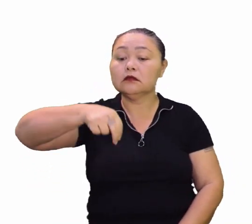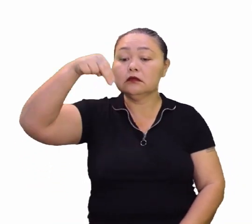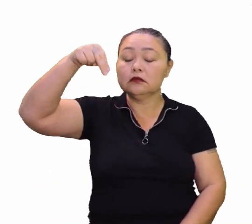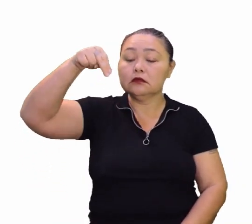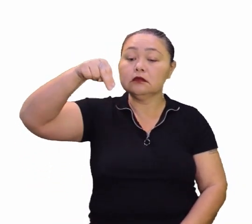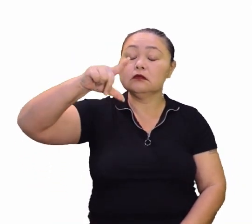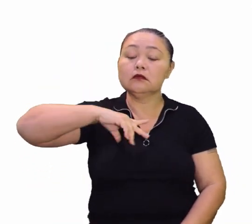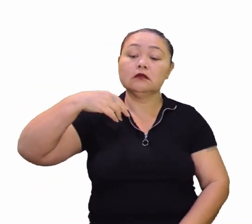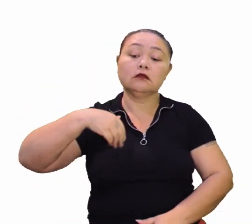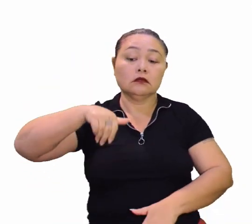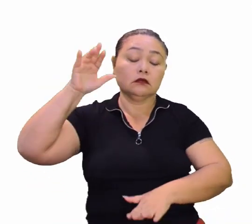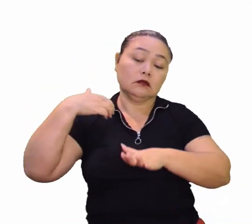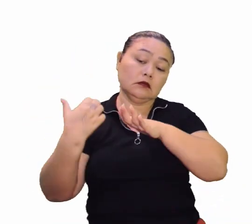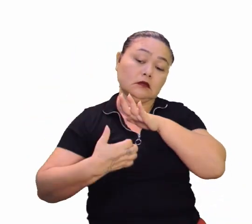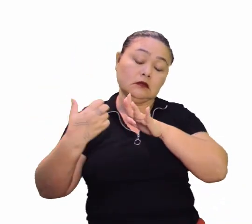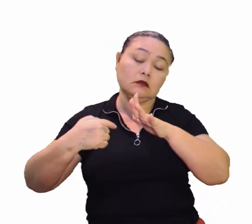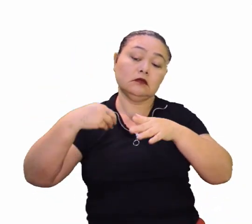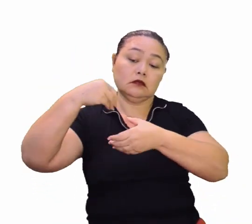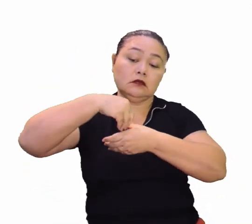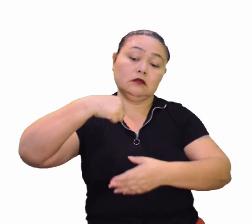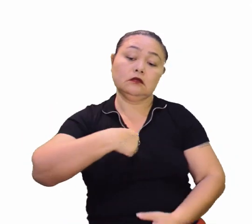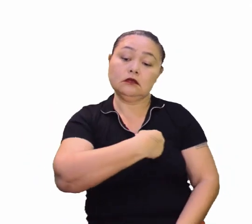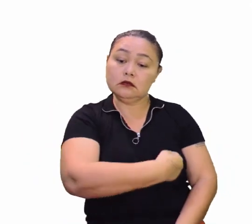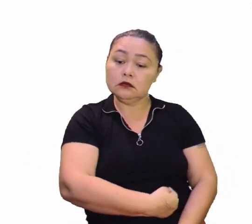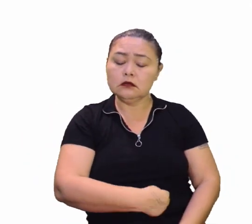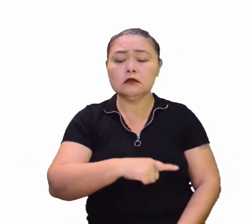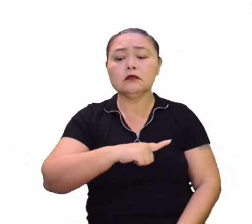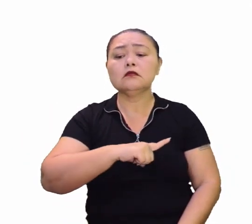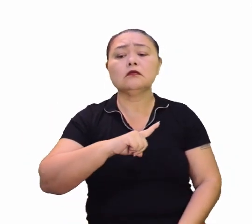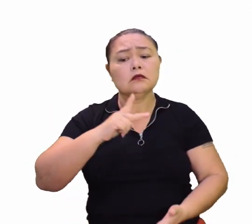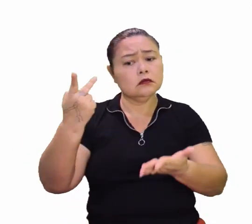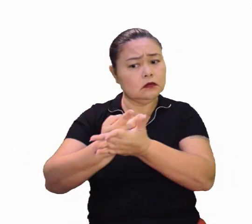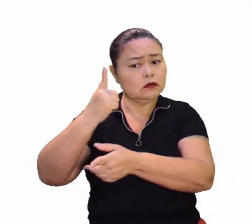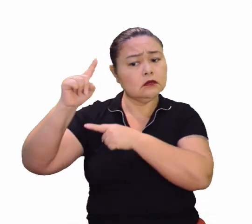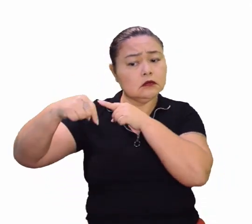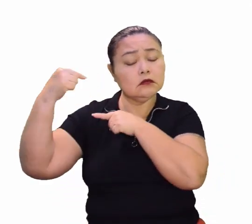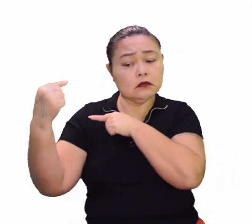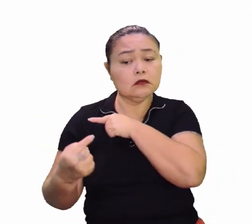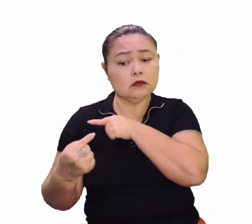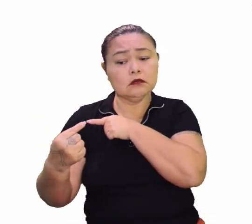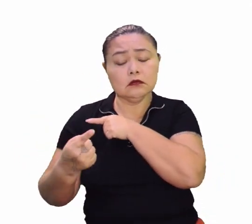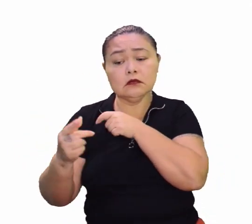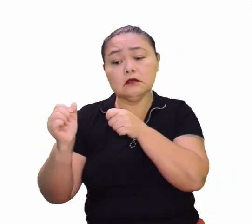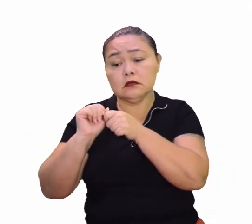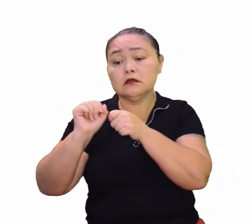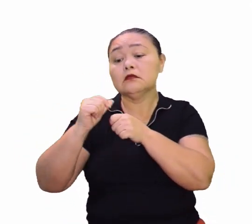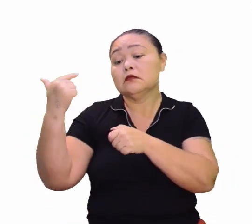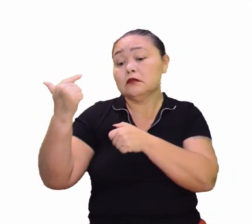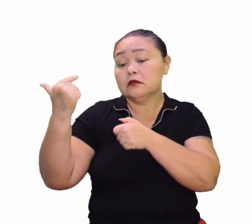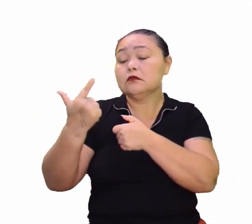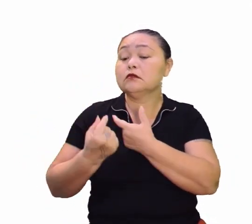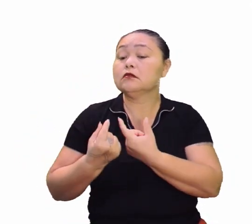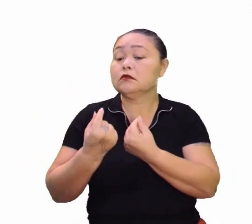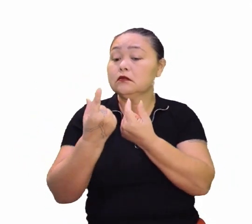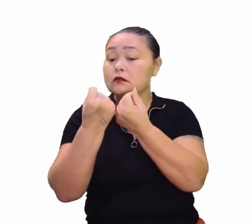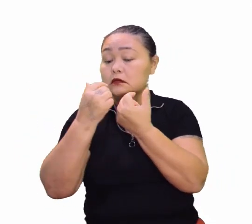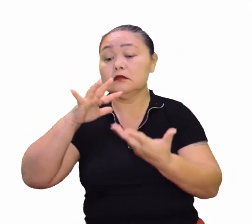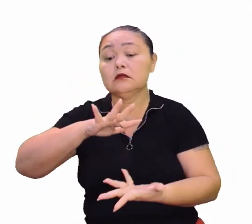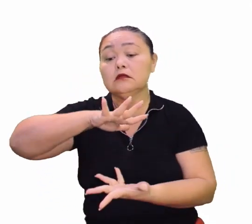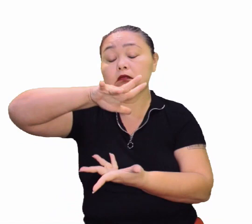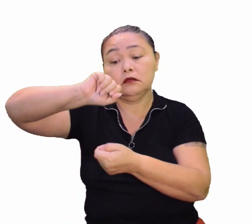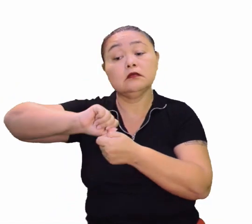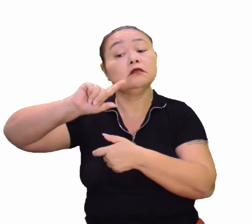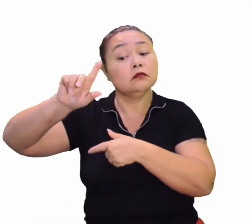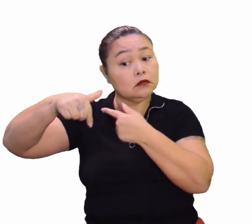do altamente industrializado da China, tem uma consequência, eles também serem a segunda maior economia do mundo, tem uma